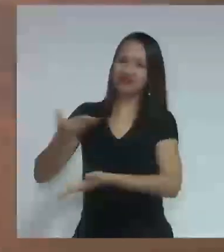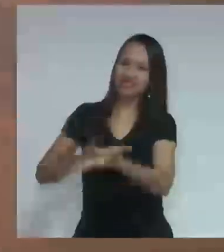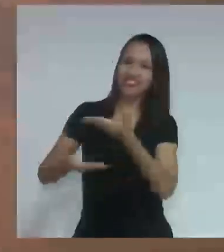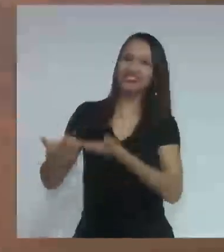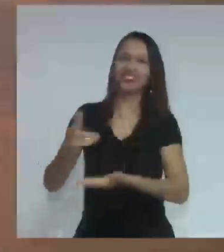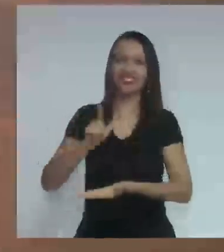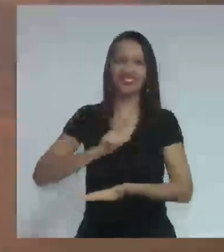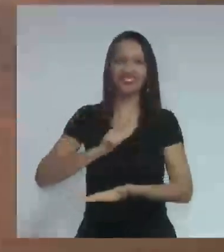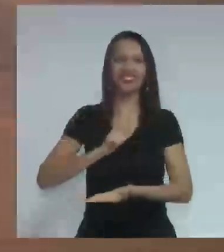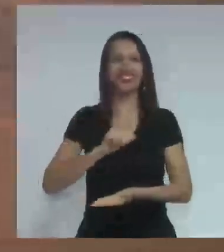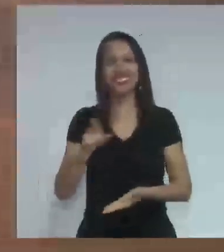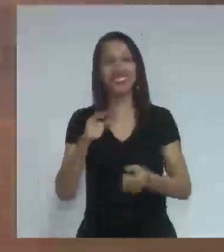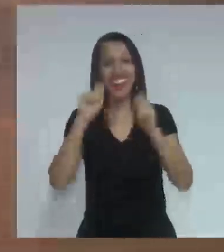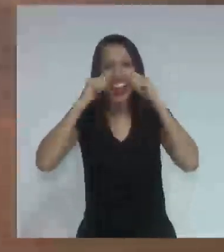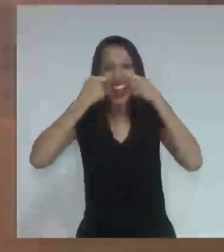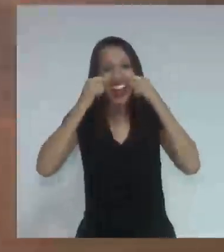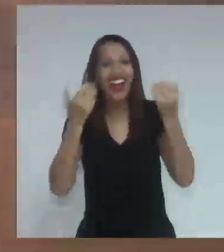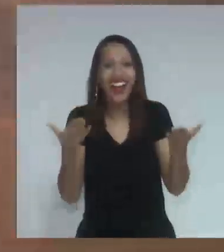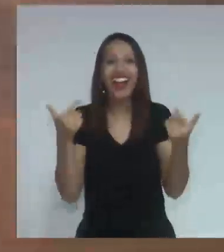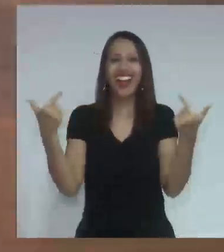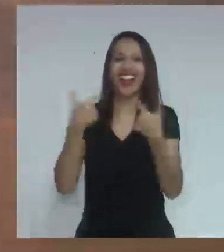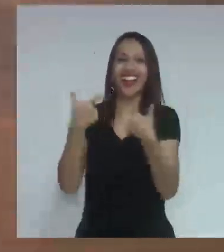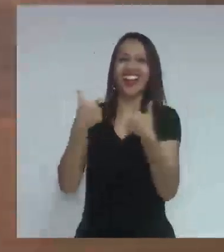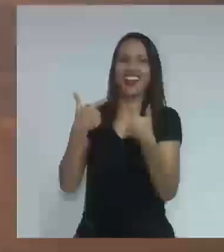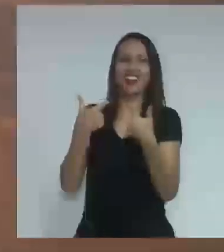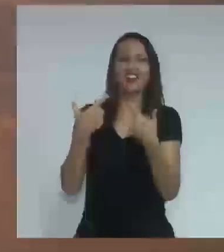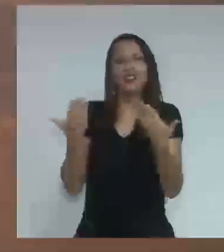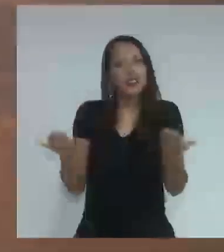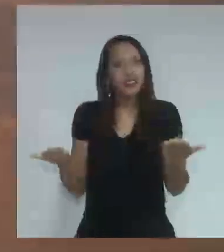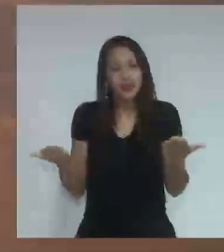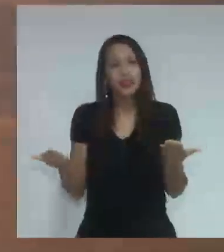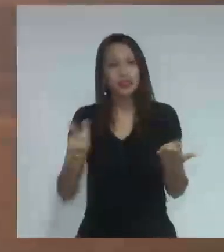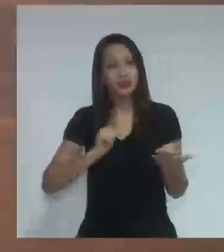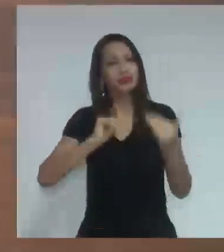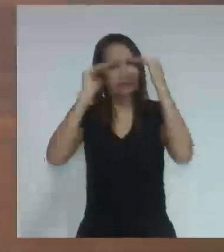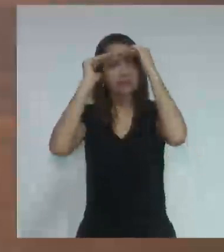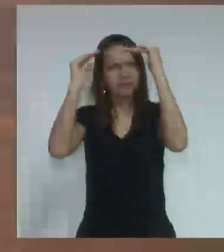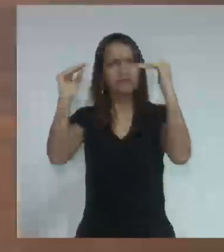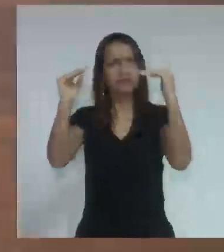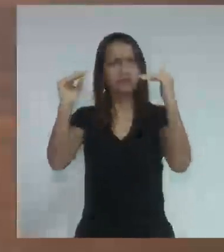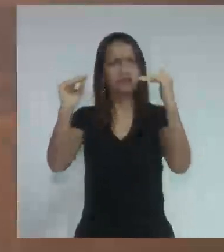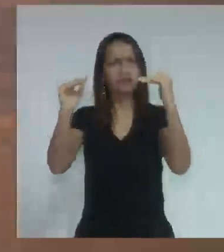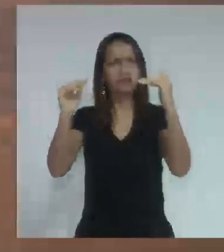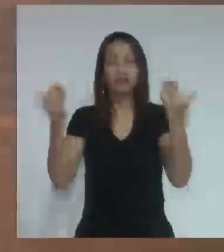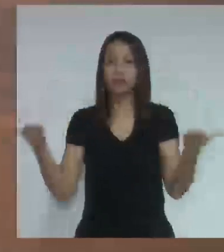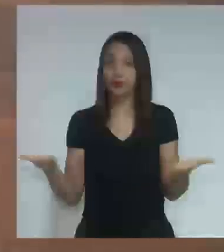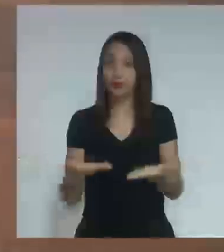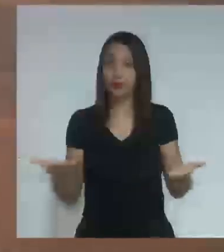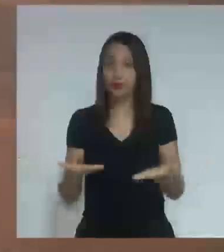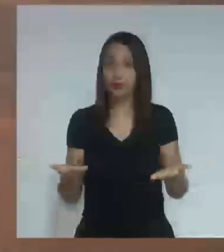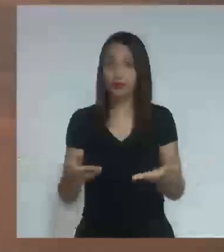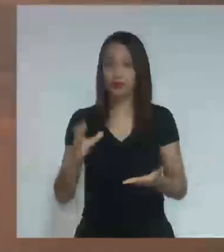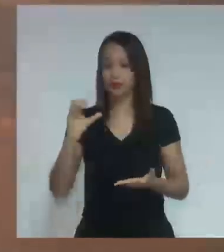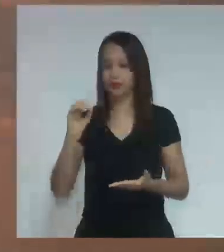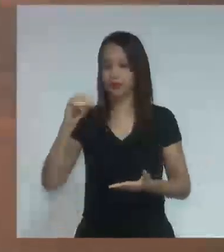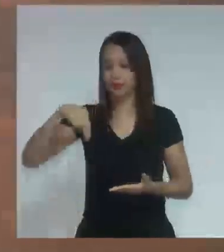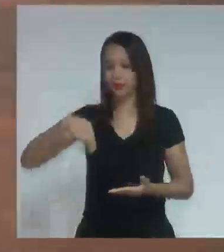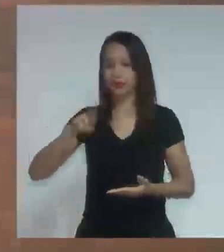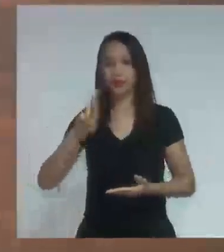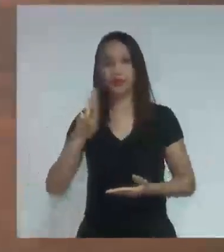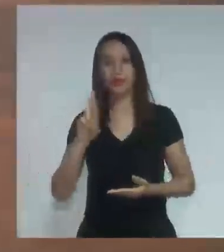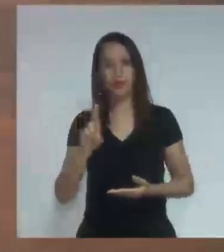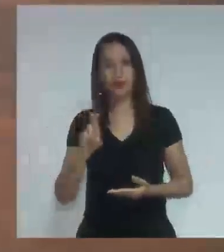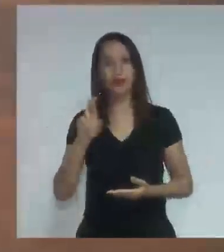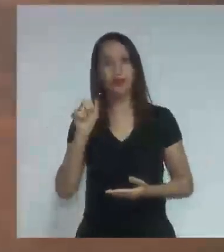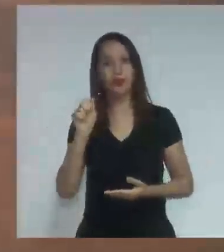Conrado fazia assim, tá chorando e tal. Mas até isso tem um respeito. Porque hoje o Conrado tem me ajudado e